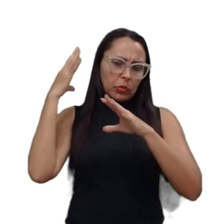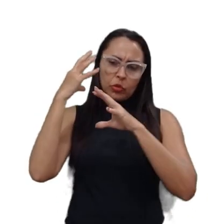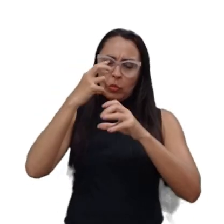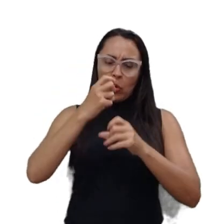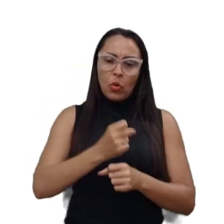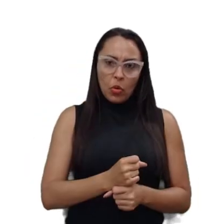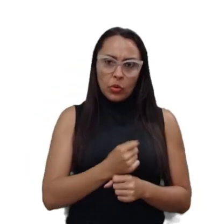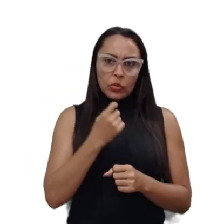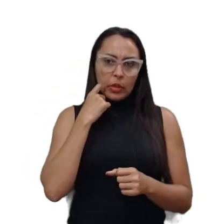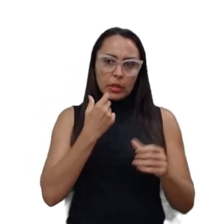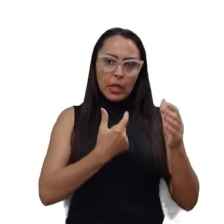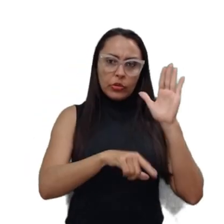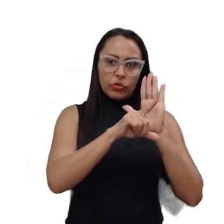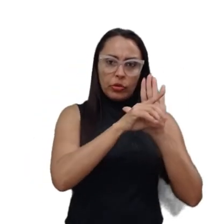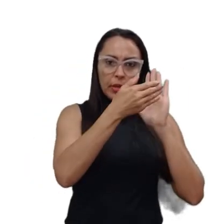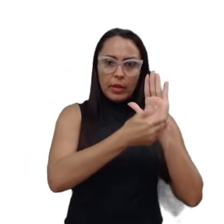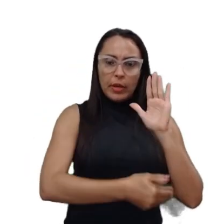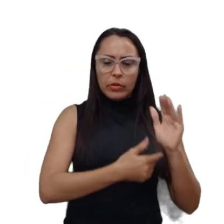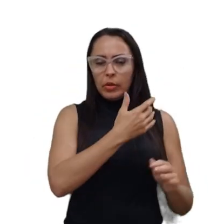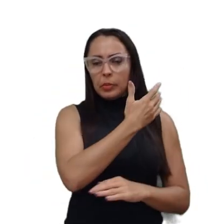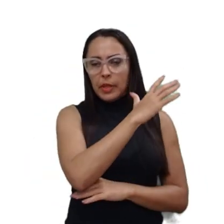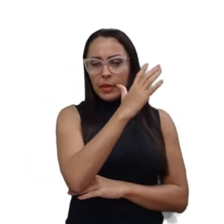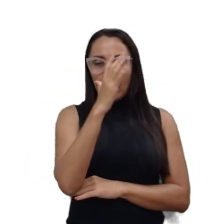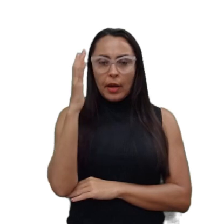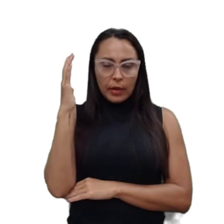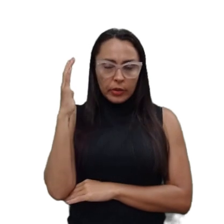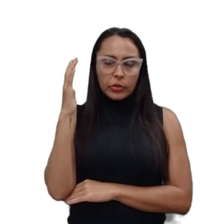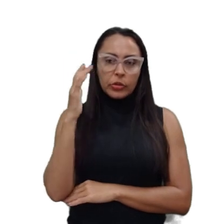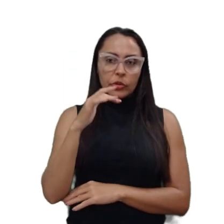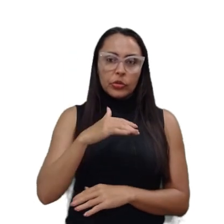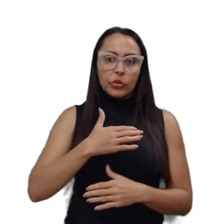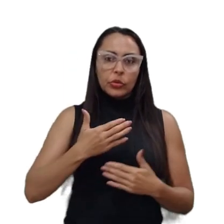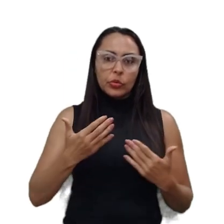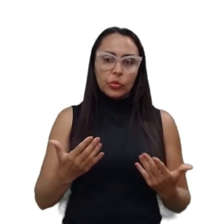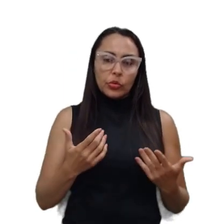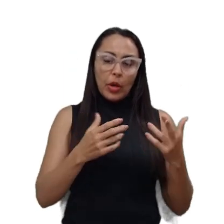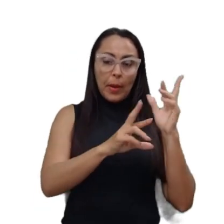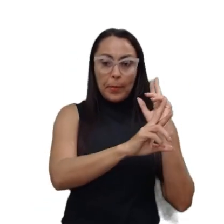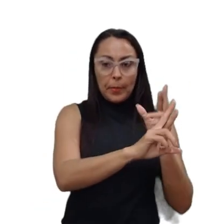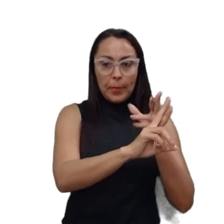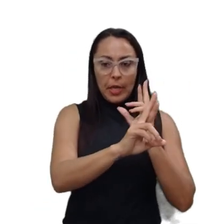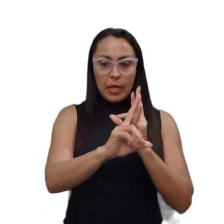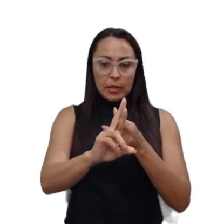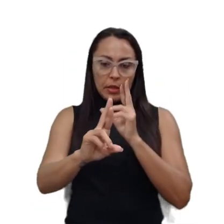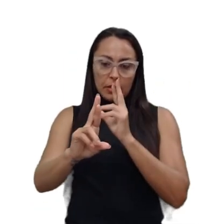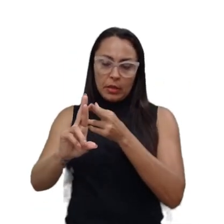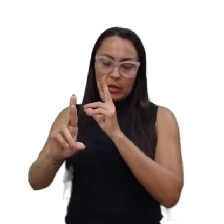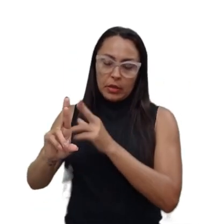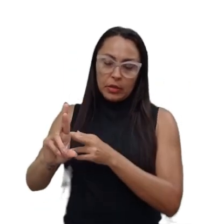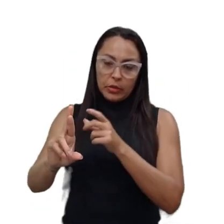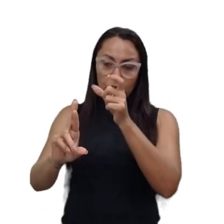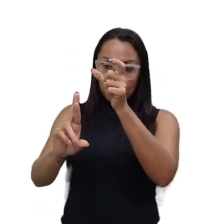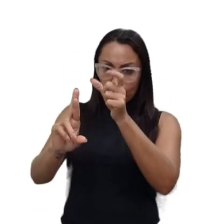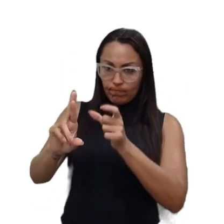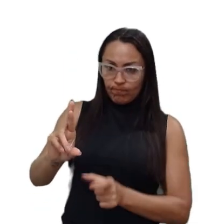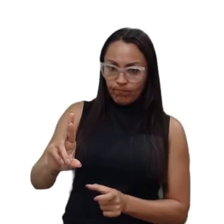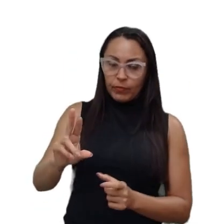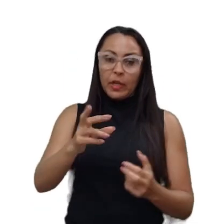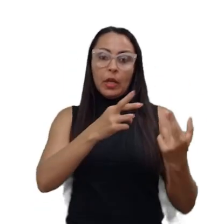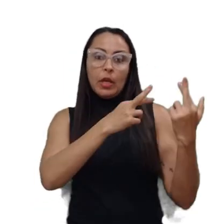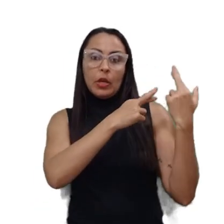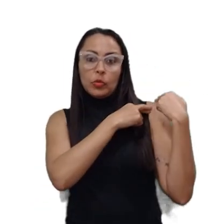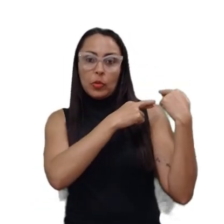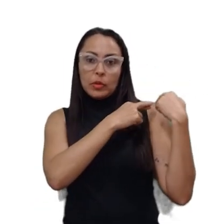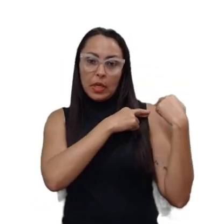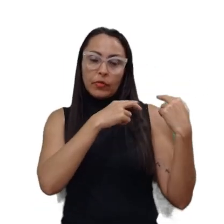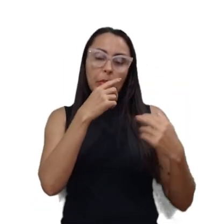das diretrizes ambientais dos representantes que são responsáveis pela